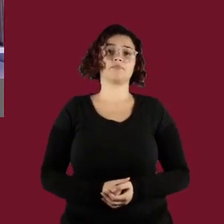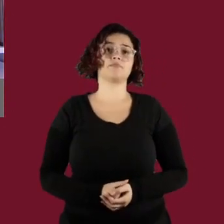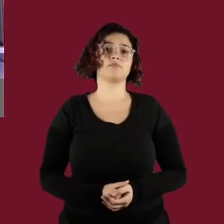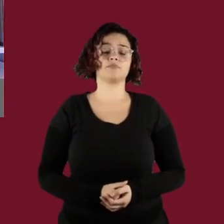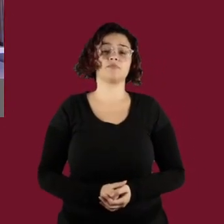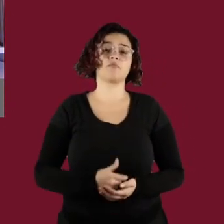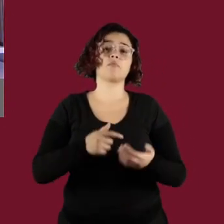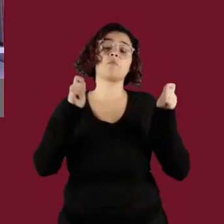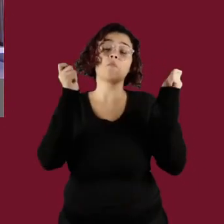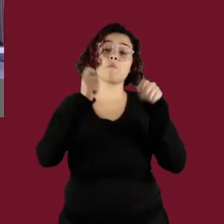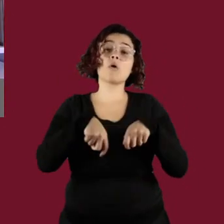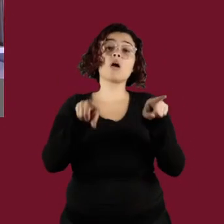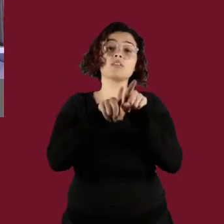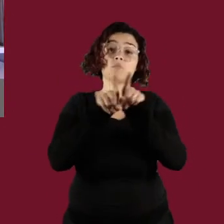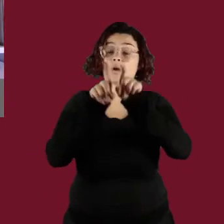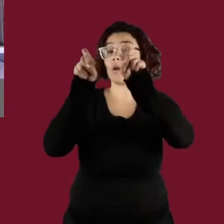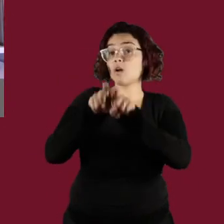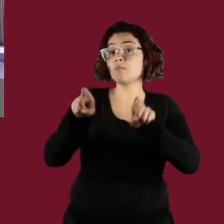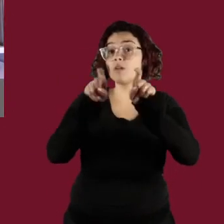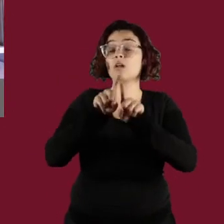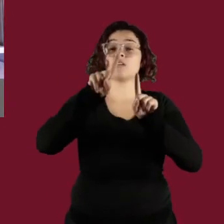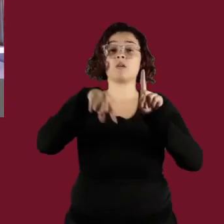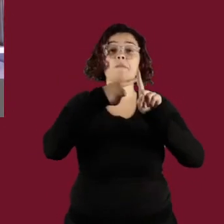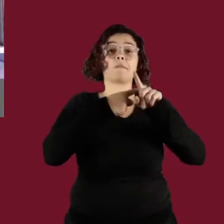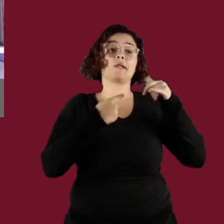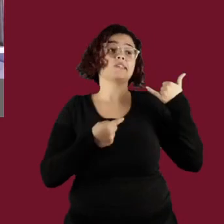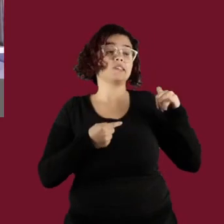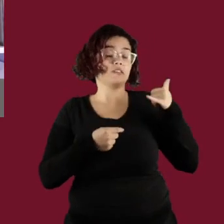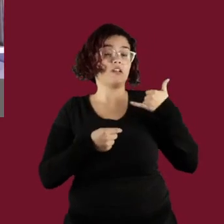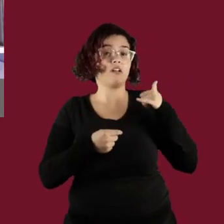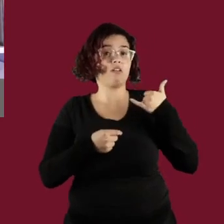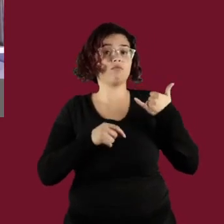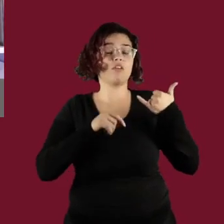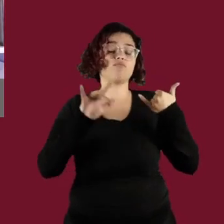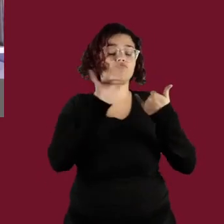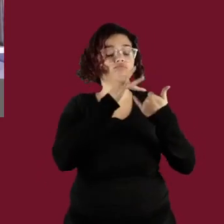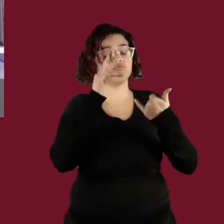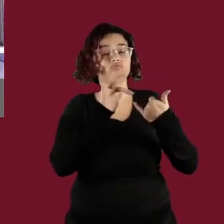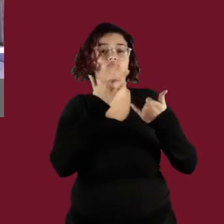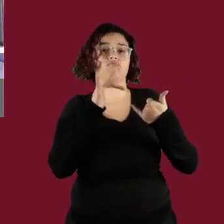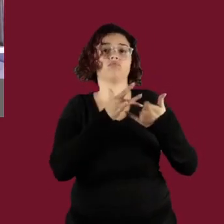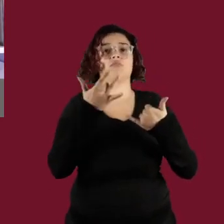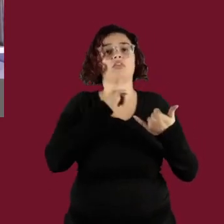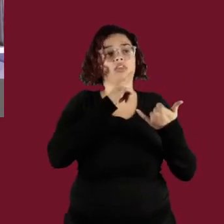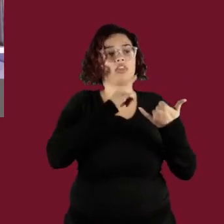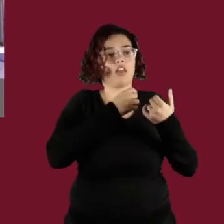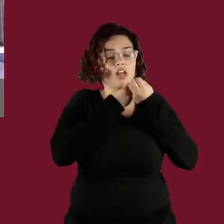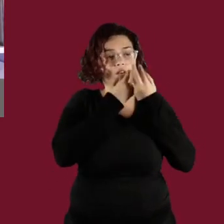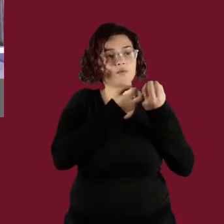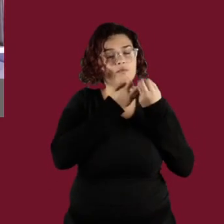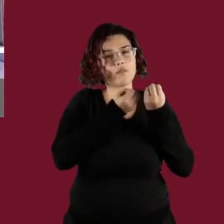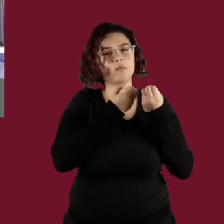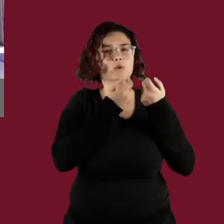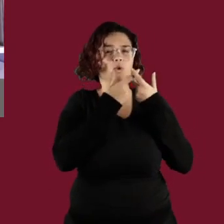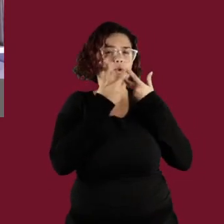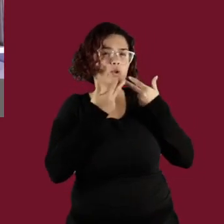telemóvel ou o seu celular, não é? E que quer também ter informação em primeira mão,